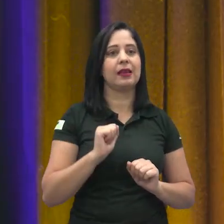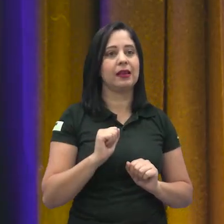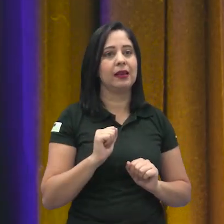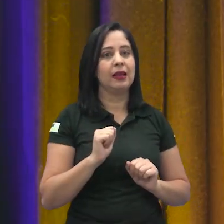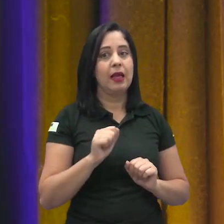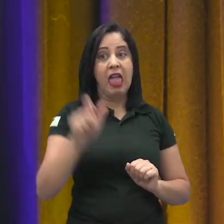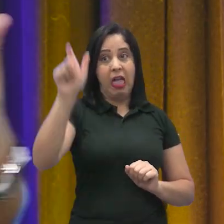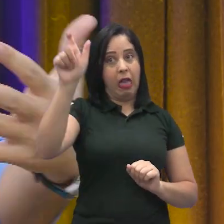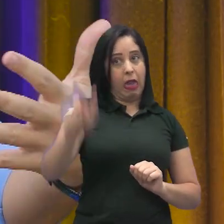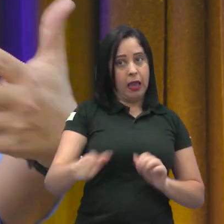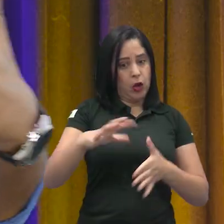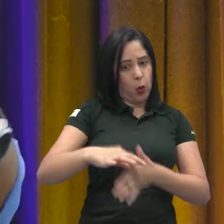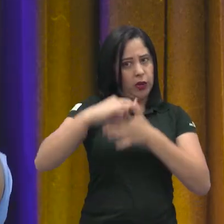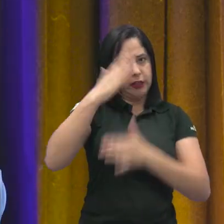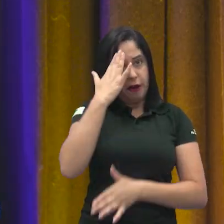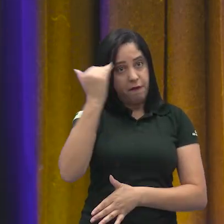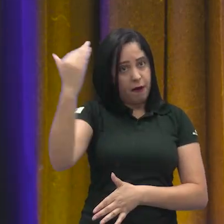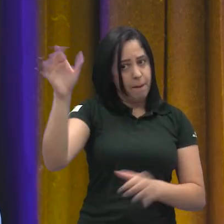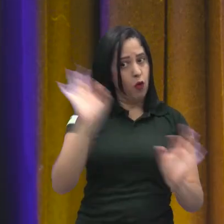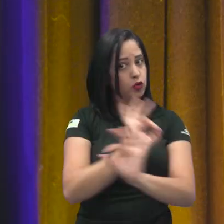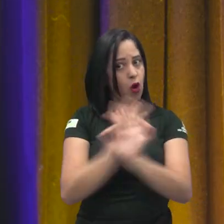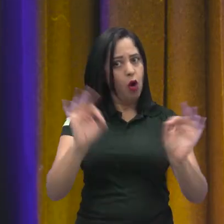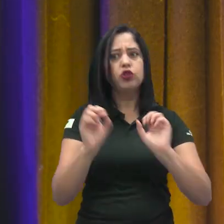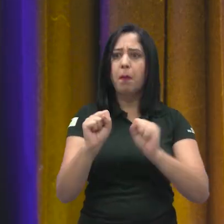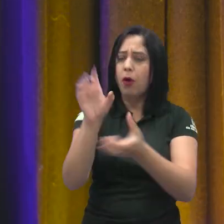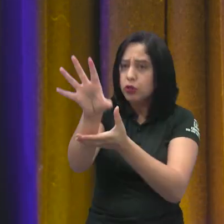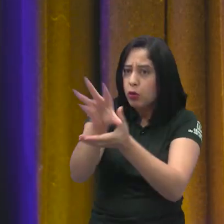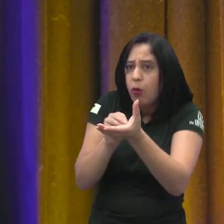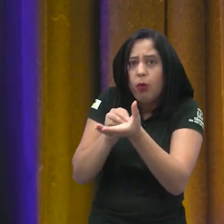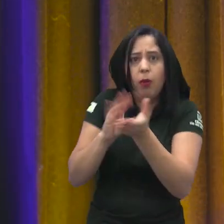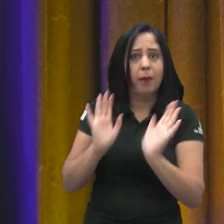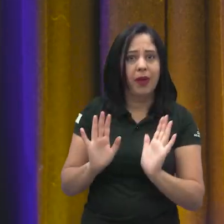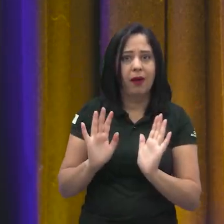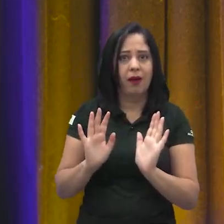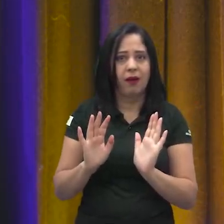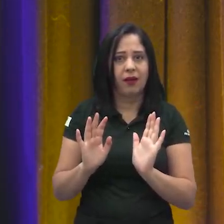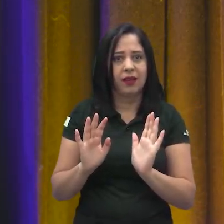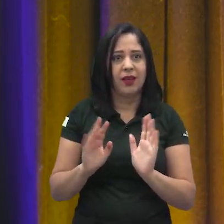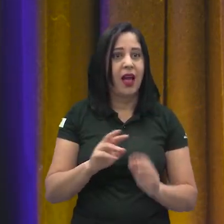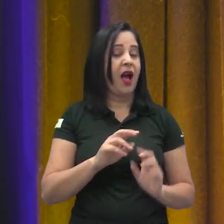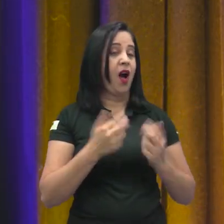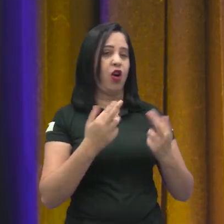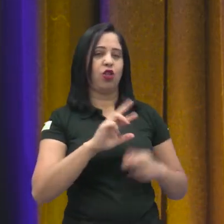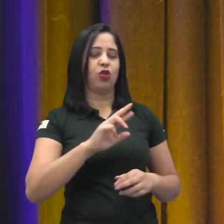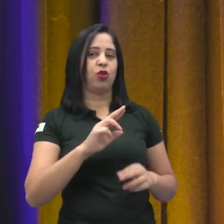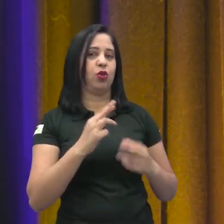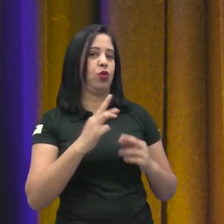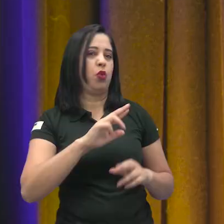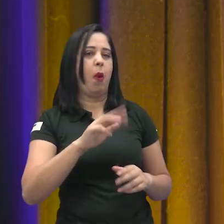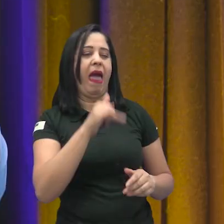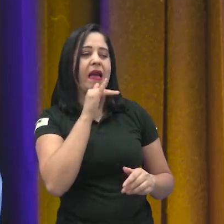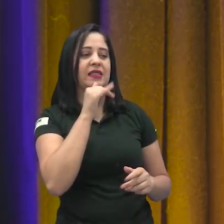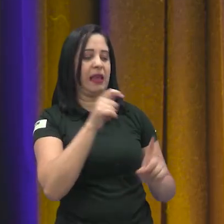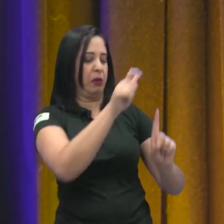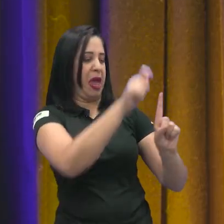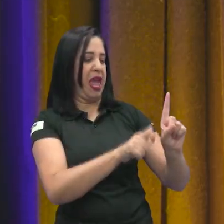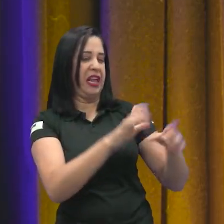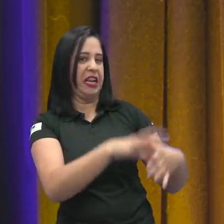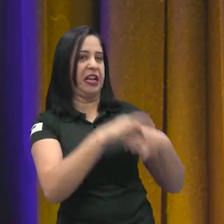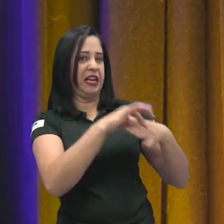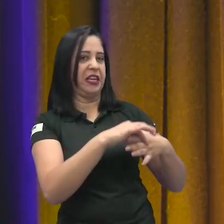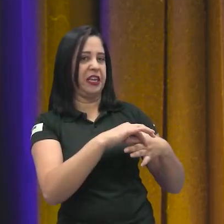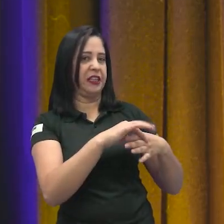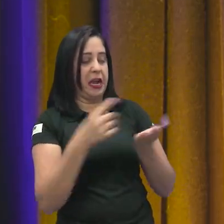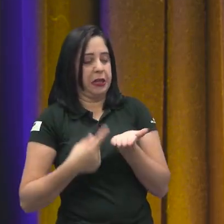rede social, mas os dois podem dar concomitantes. Hoje você não precisa ter um líder, só um líder tecnológico, que sabe mexer tudo